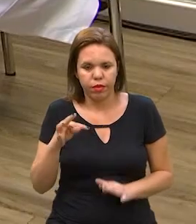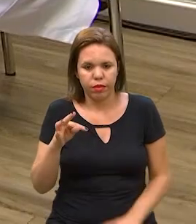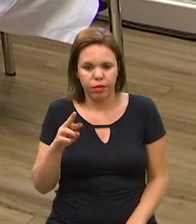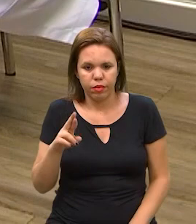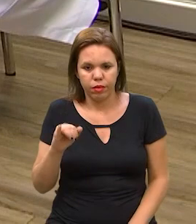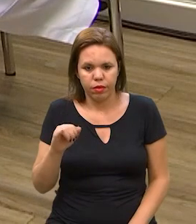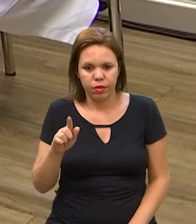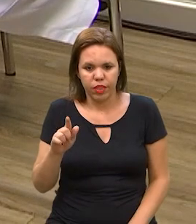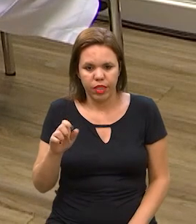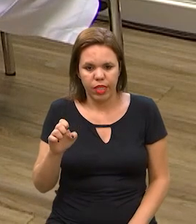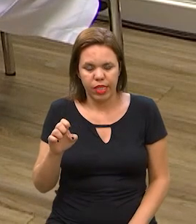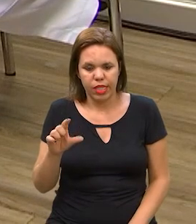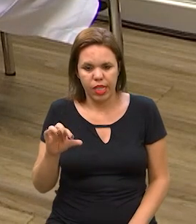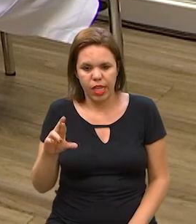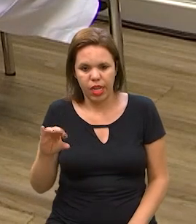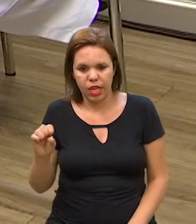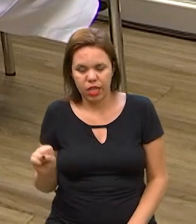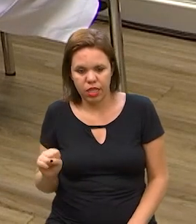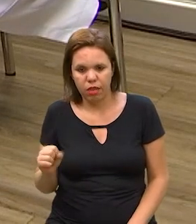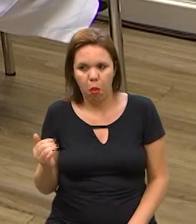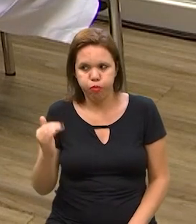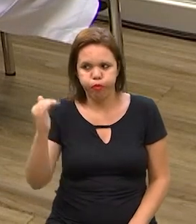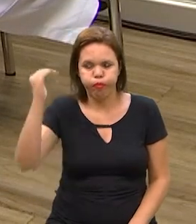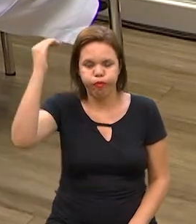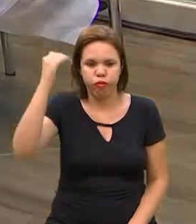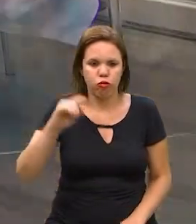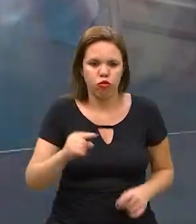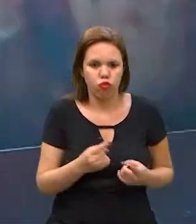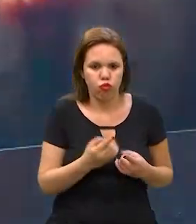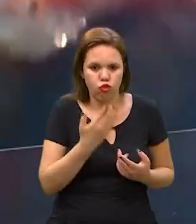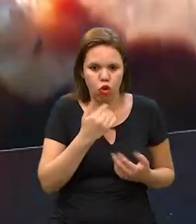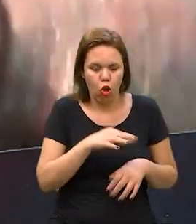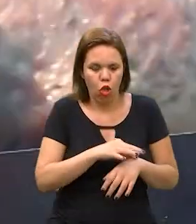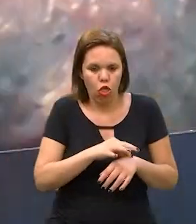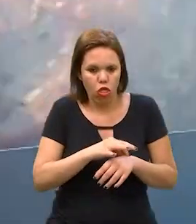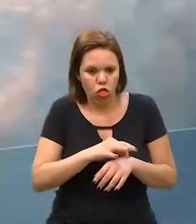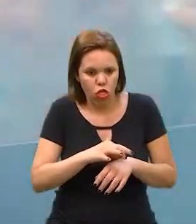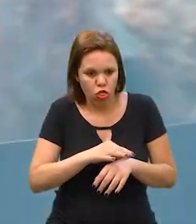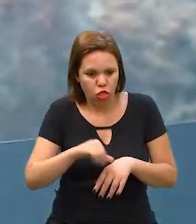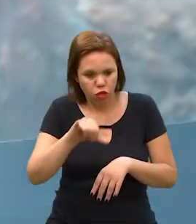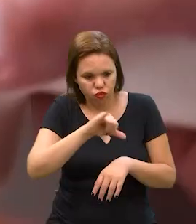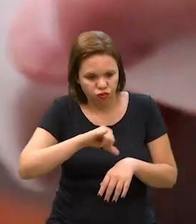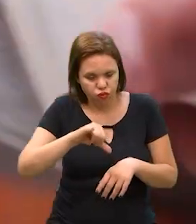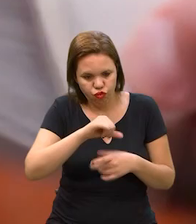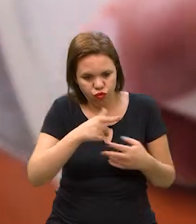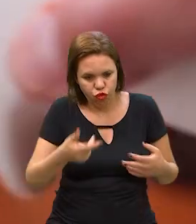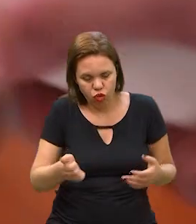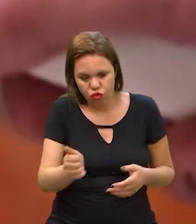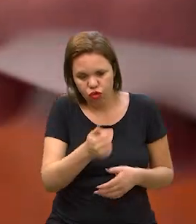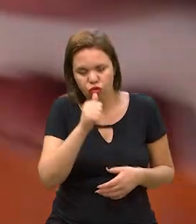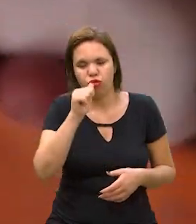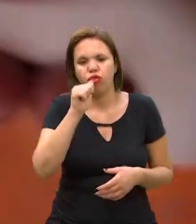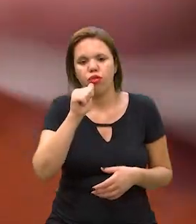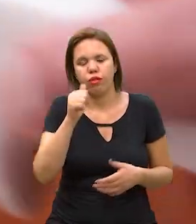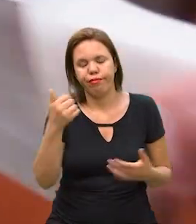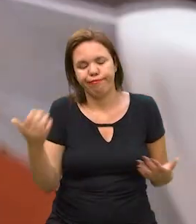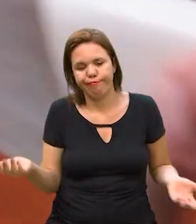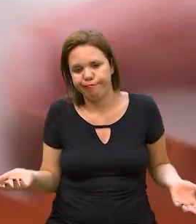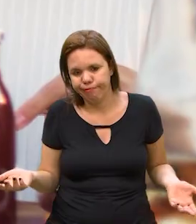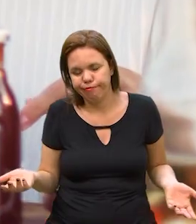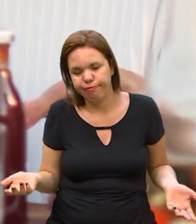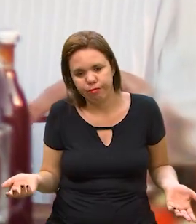o triglicérides fica altíssimo. A pessoa vai num churrasco, come cupim, picanha com gordura, Toma uma cervejinha.